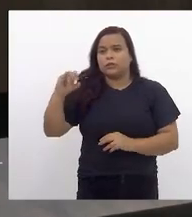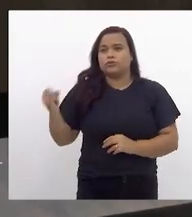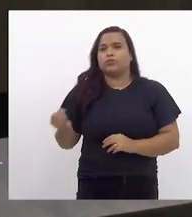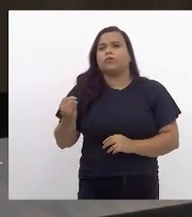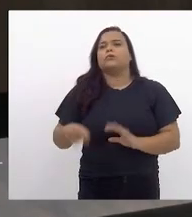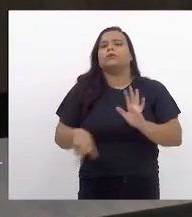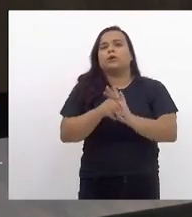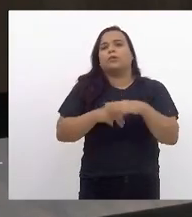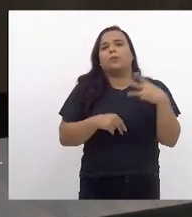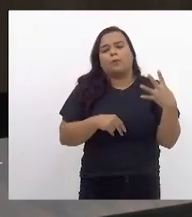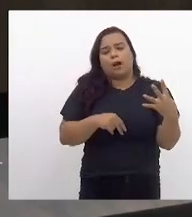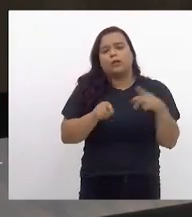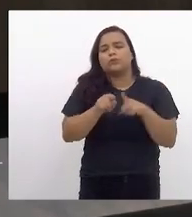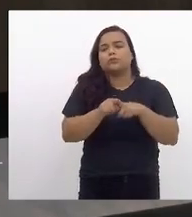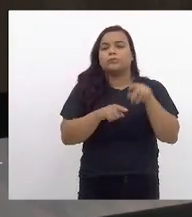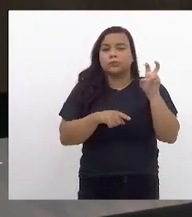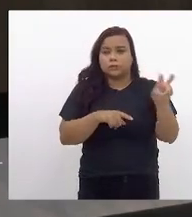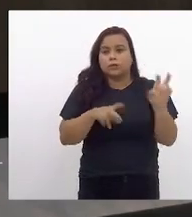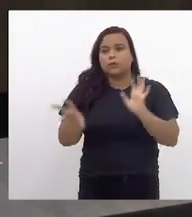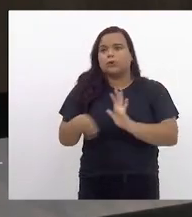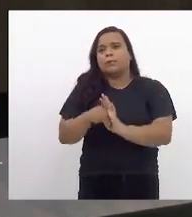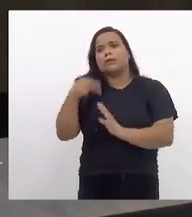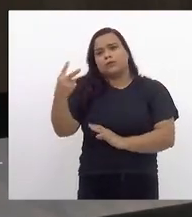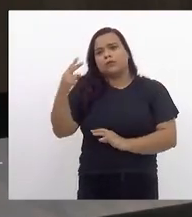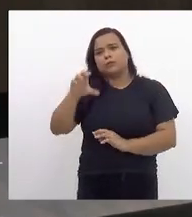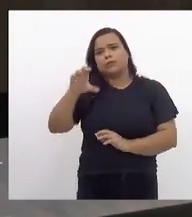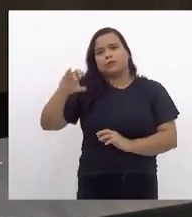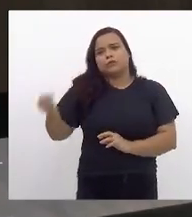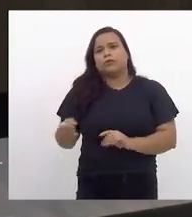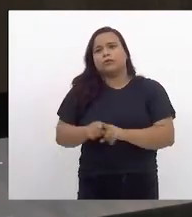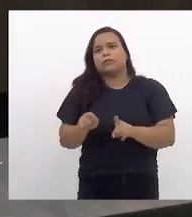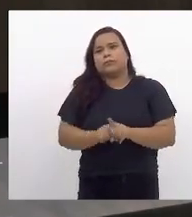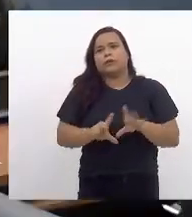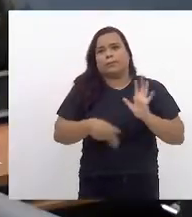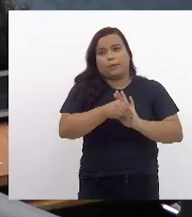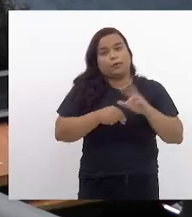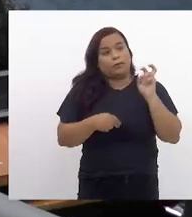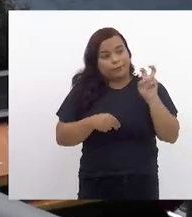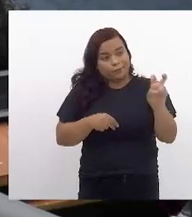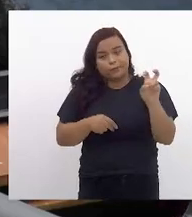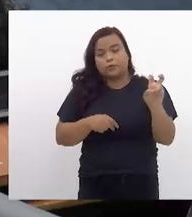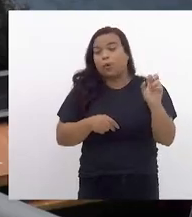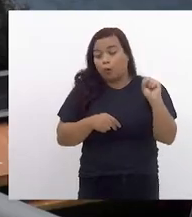da CCJ, emenda 8 pela emenda 7 da CCJ.